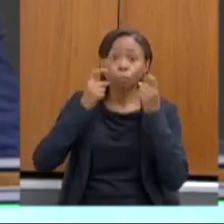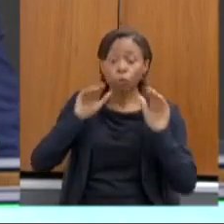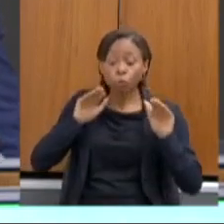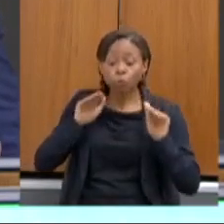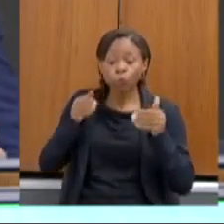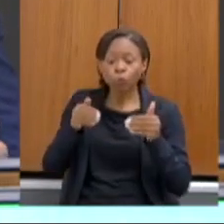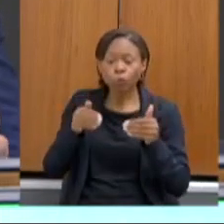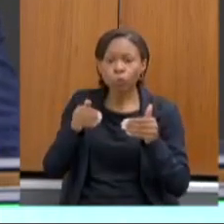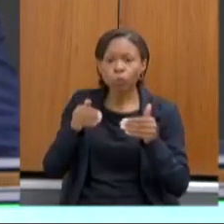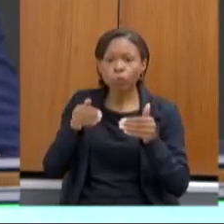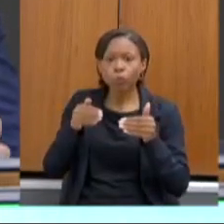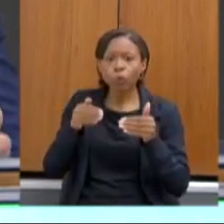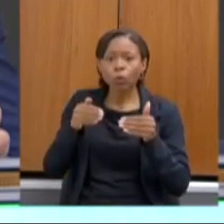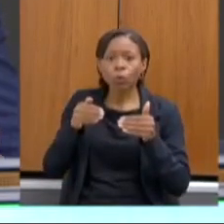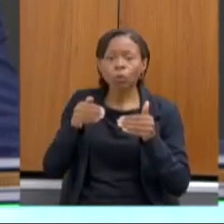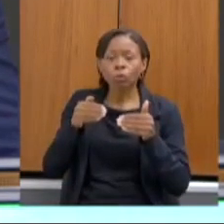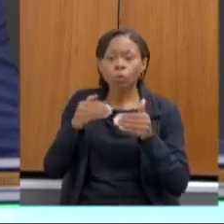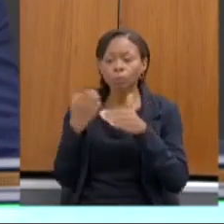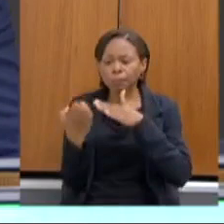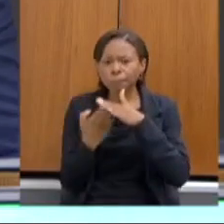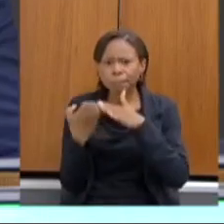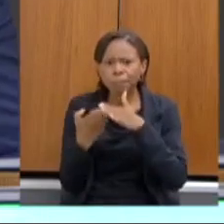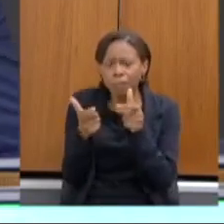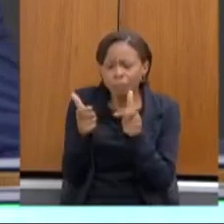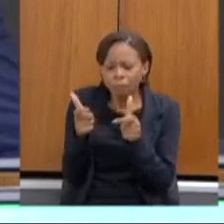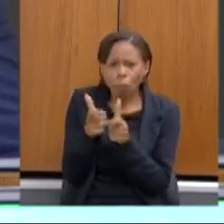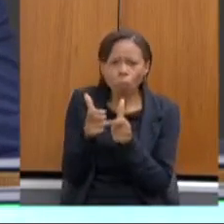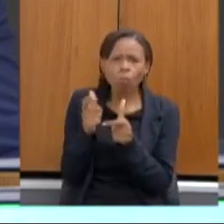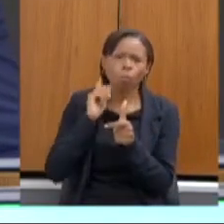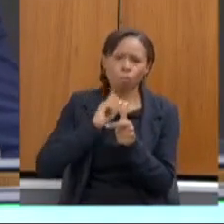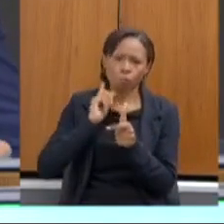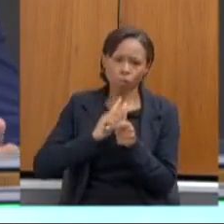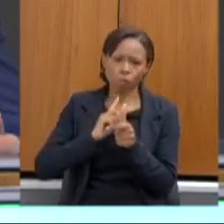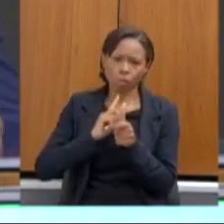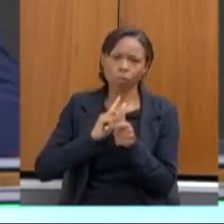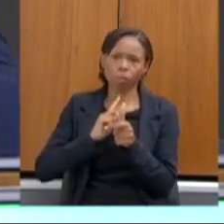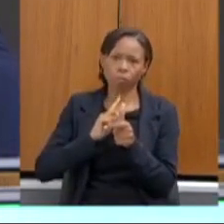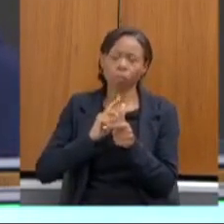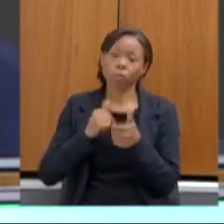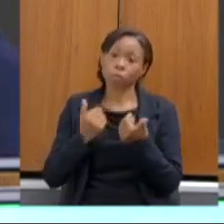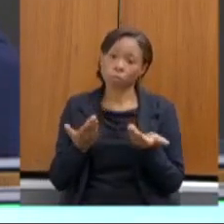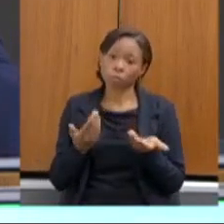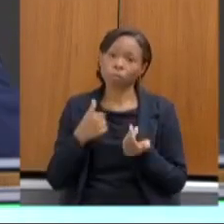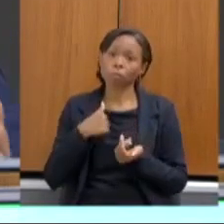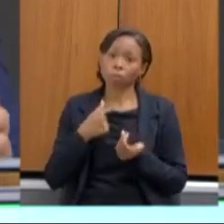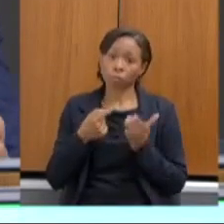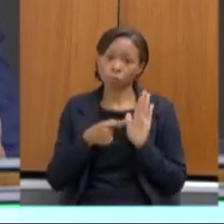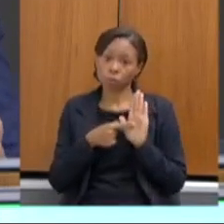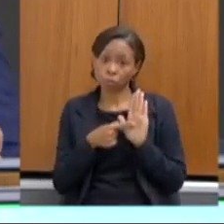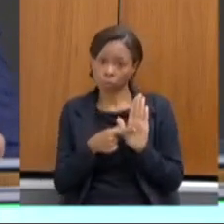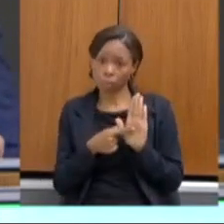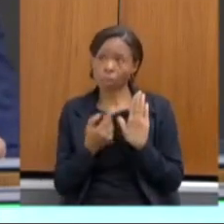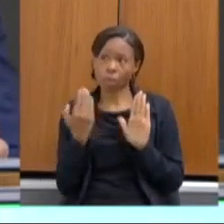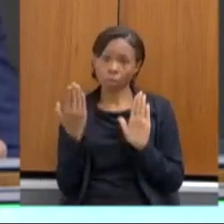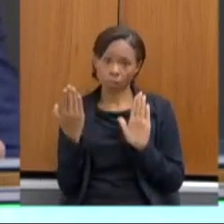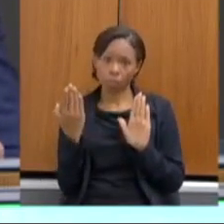pequenos empreendimentos mineiros então eu vou falar aqui nesta apresentação né até pedir